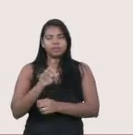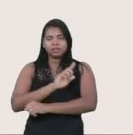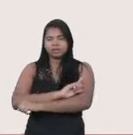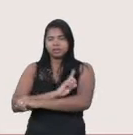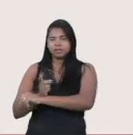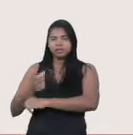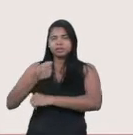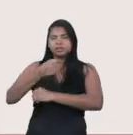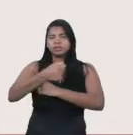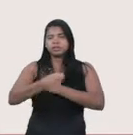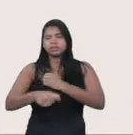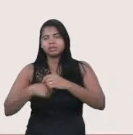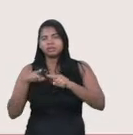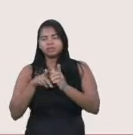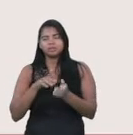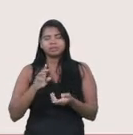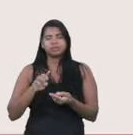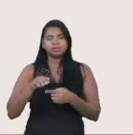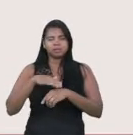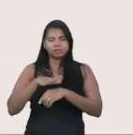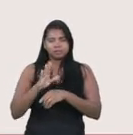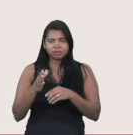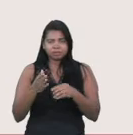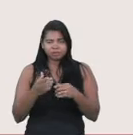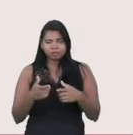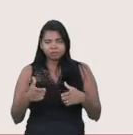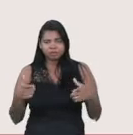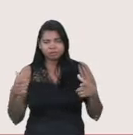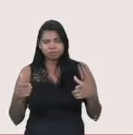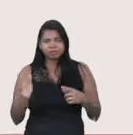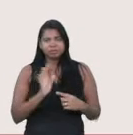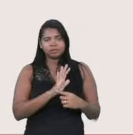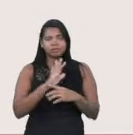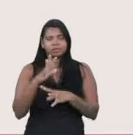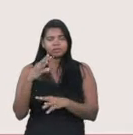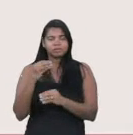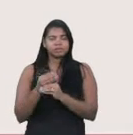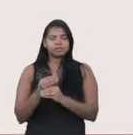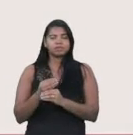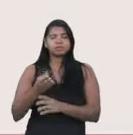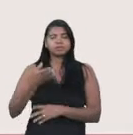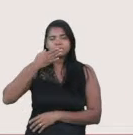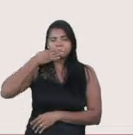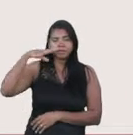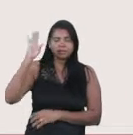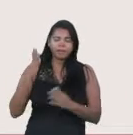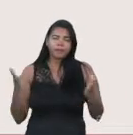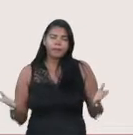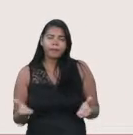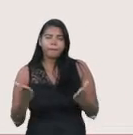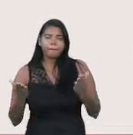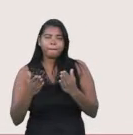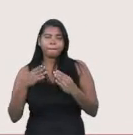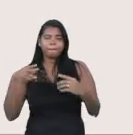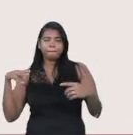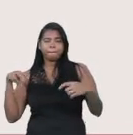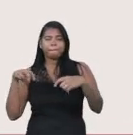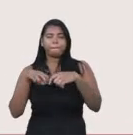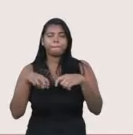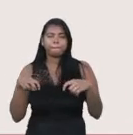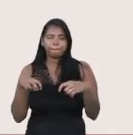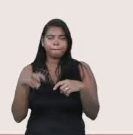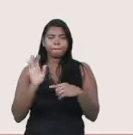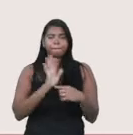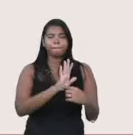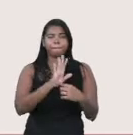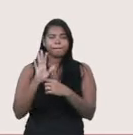o LHC, em português, Grande Colisor de Hadrons, que pretende promover uma colisão entre prótons para testar um modelo